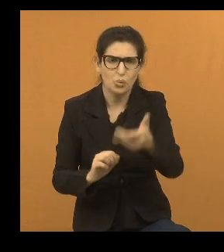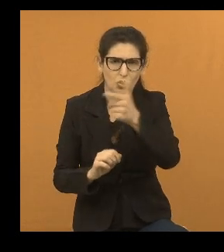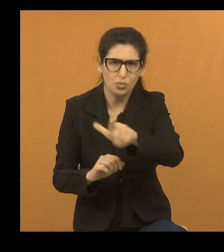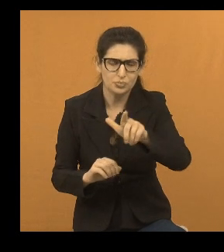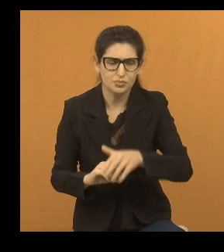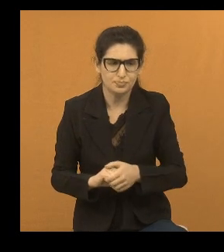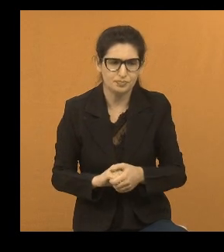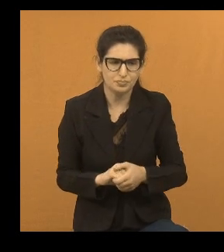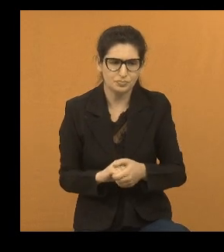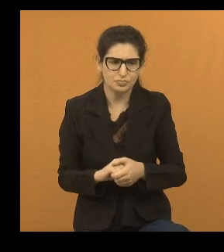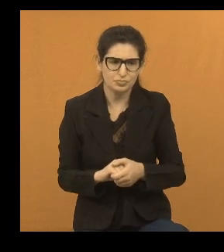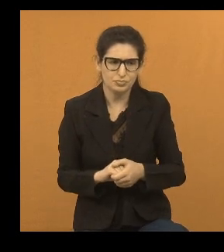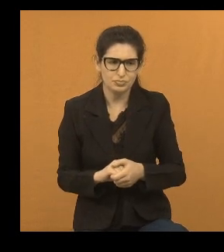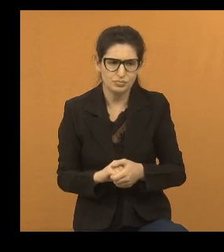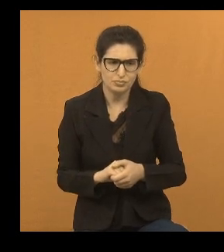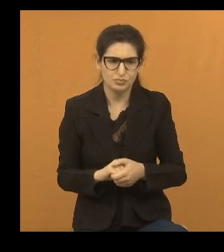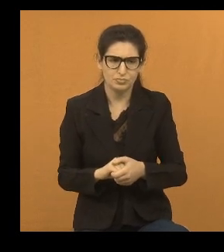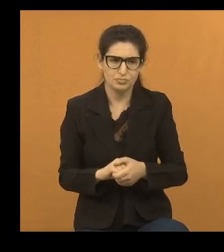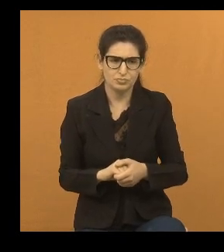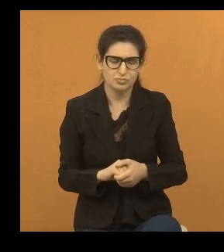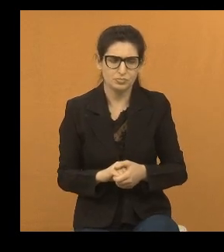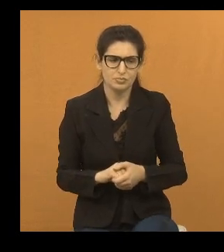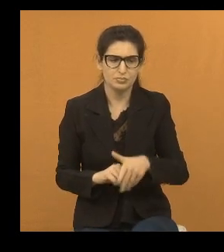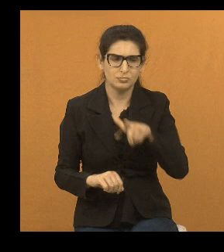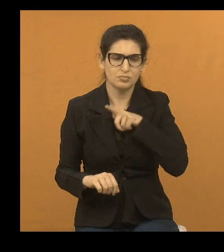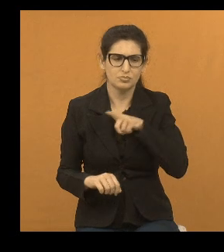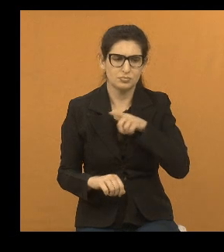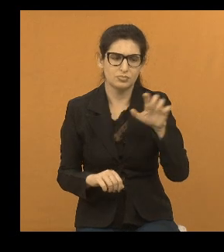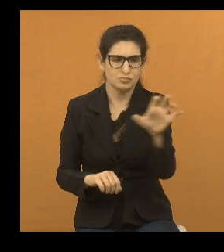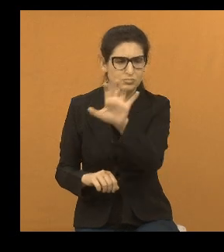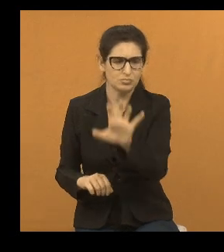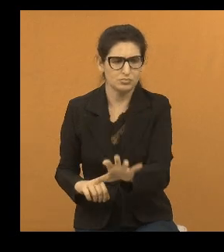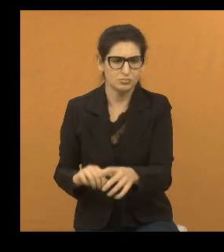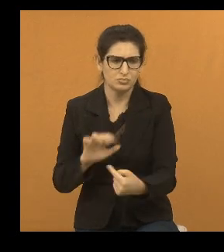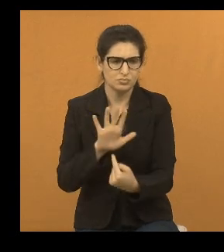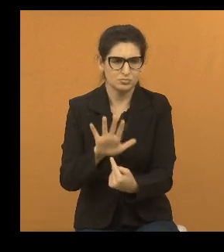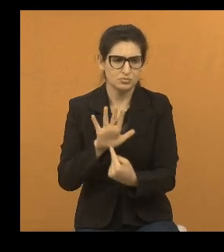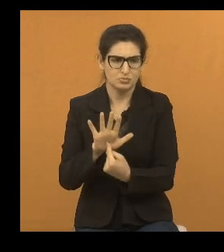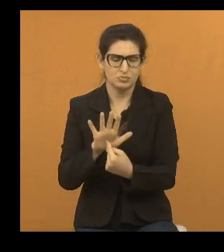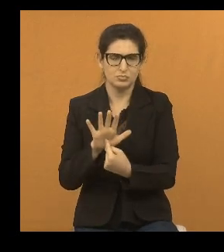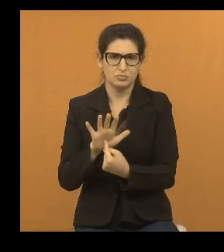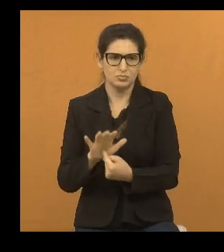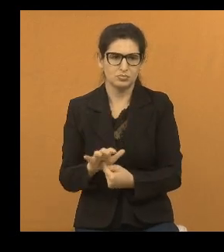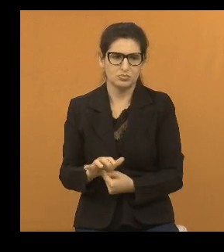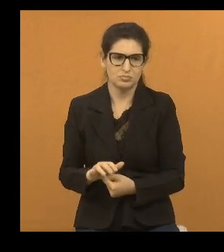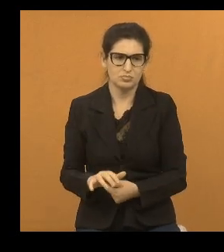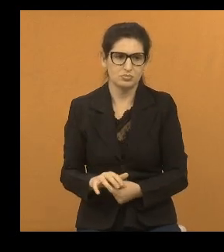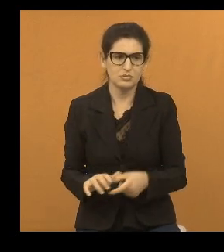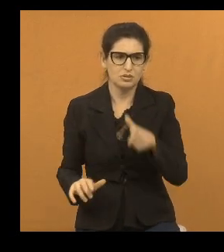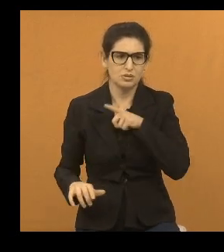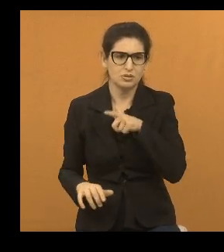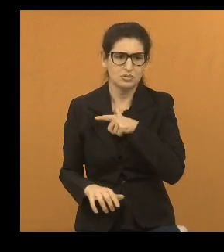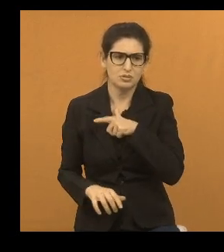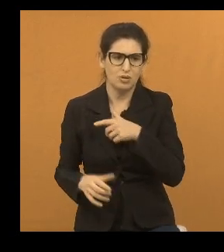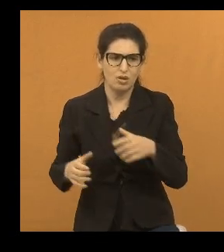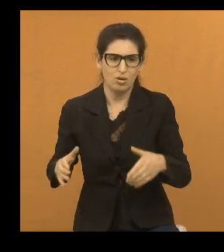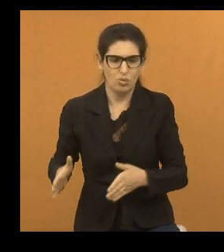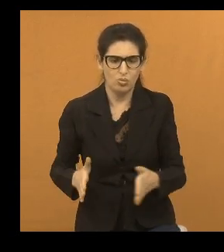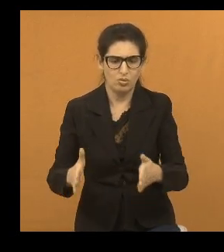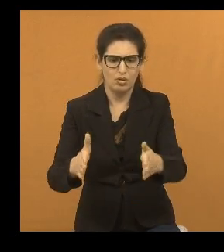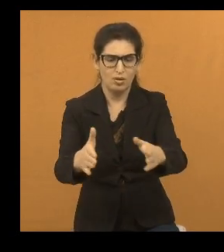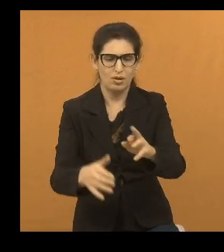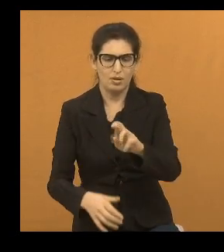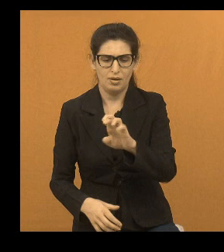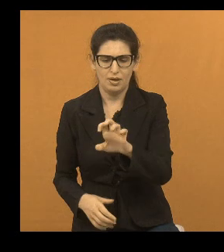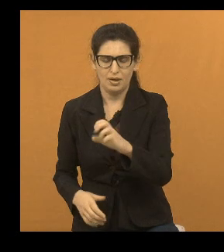próximo, a gente tem um mapa de onde a gente está falando. A área da represa, com aquela área roxa,